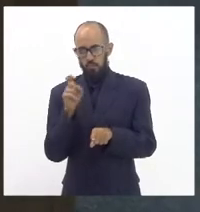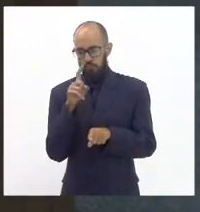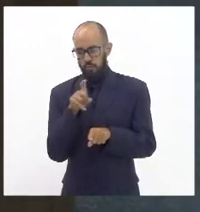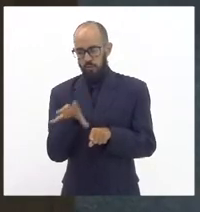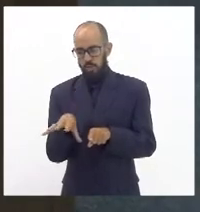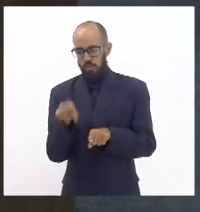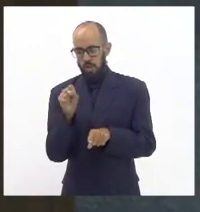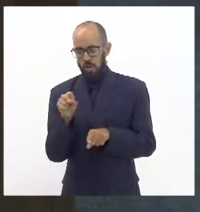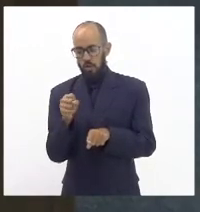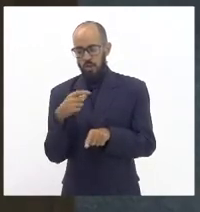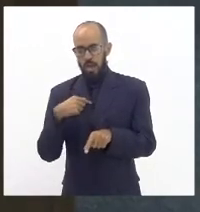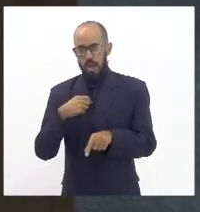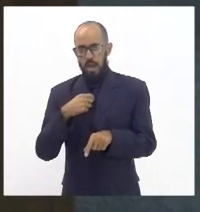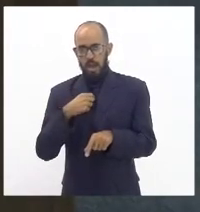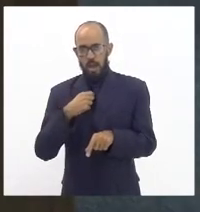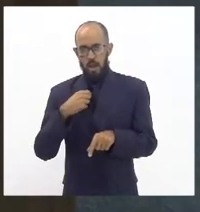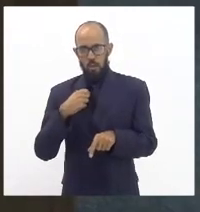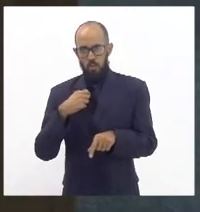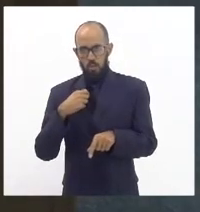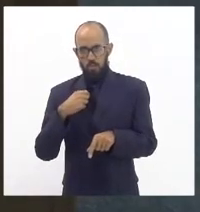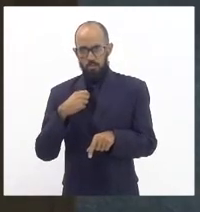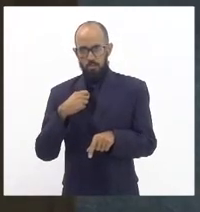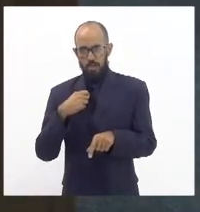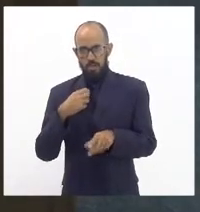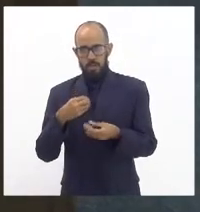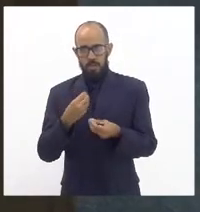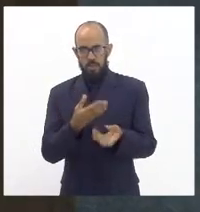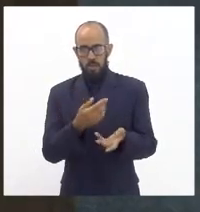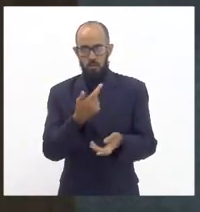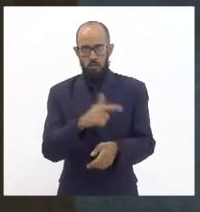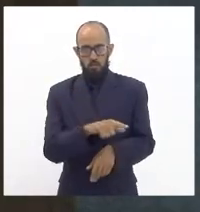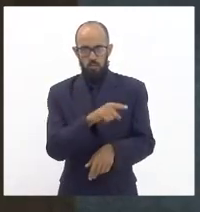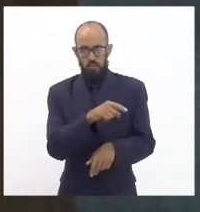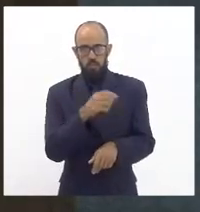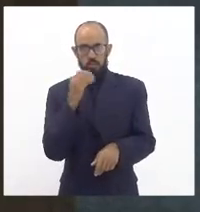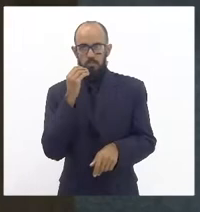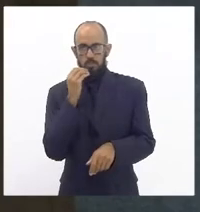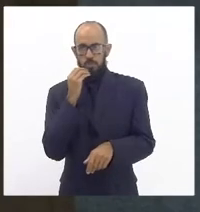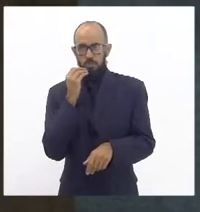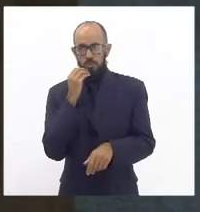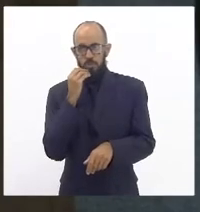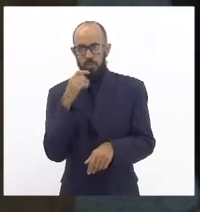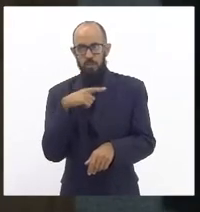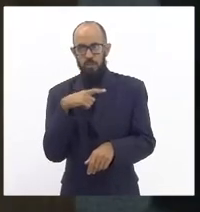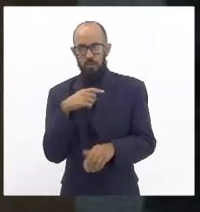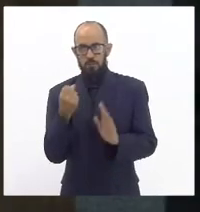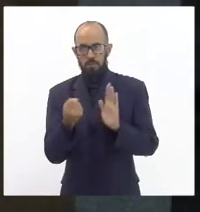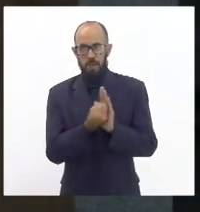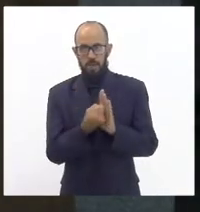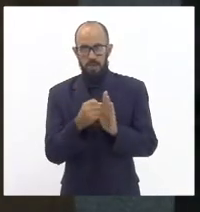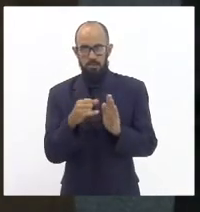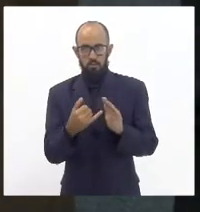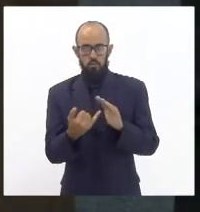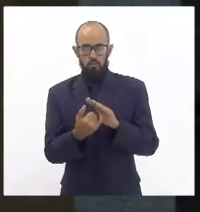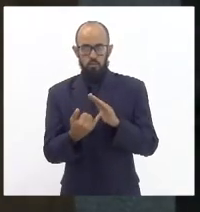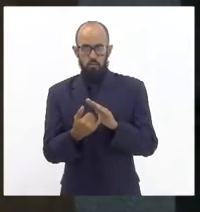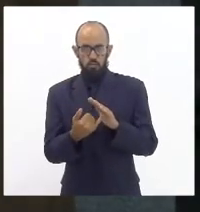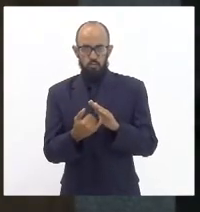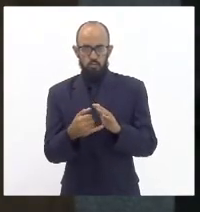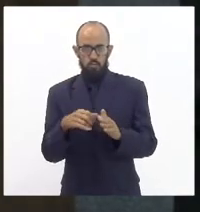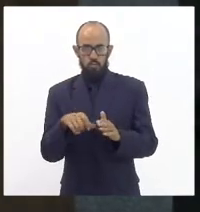e caminhar essa roupa que poderia apresentar vestígios para o Instituto de Criminalística